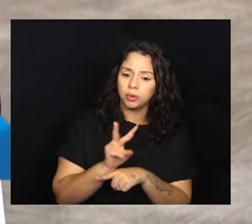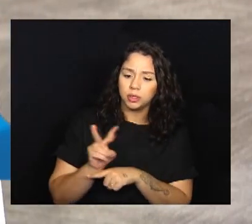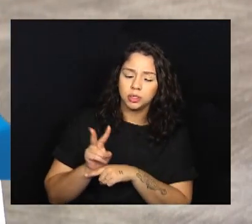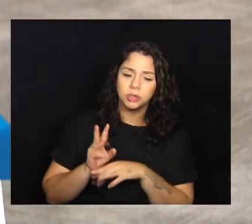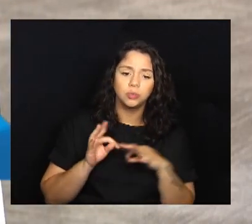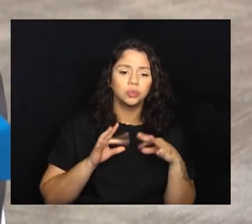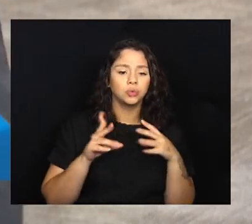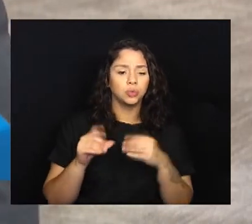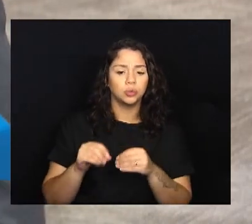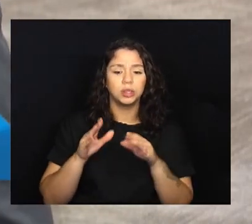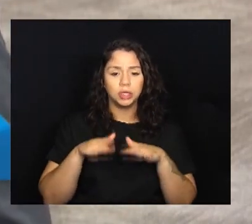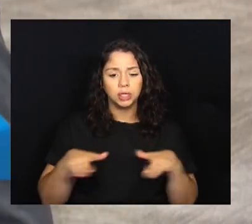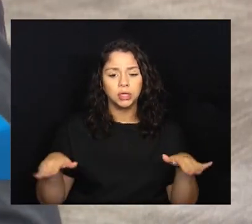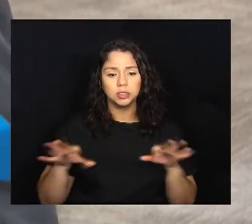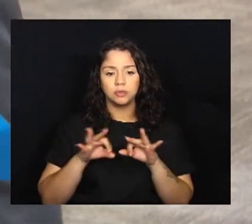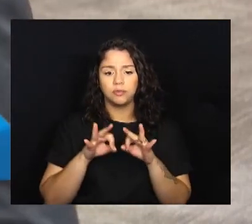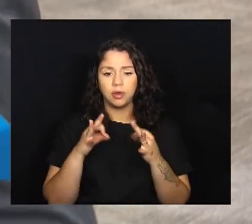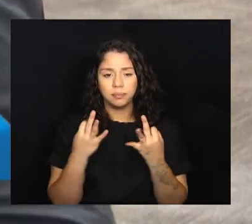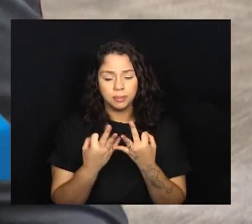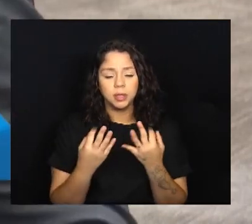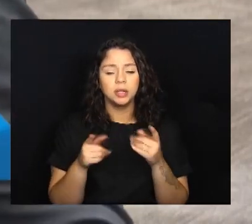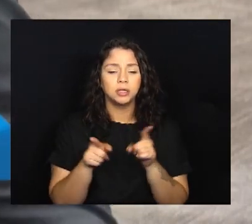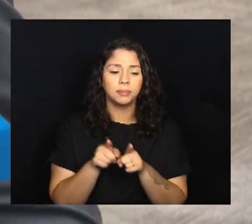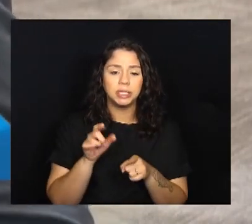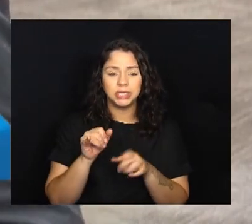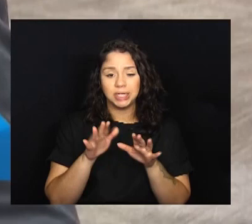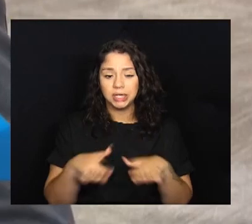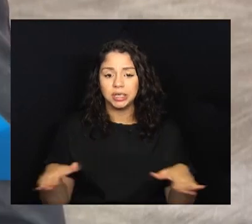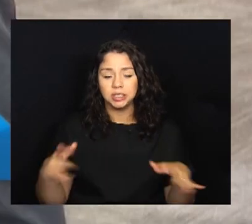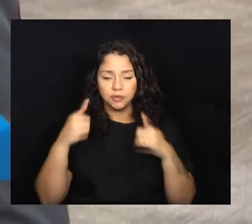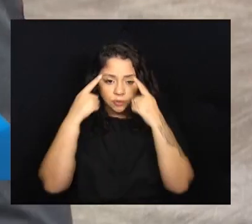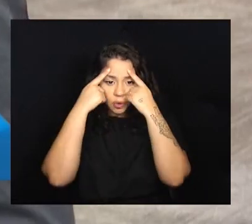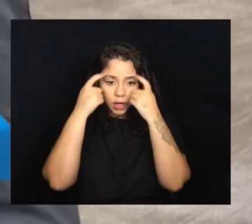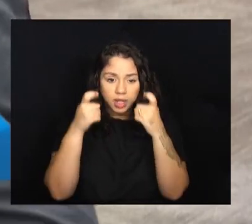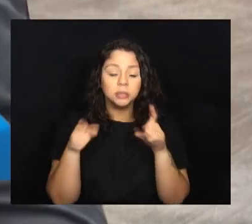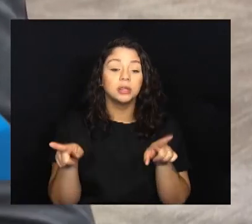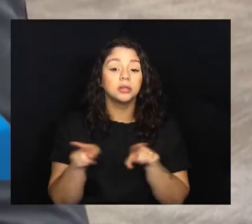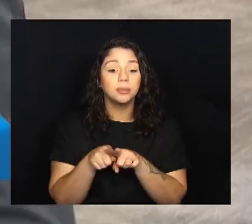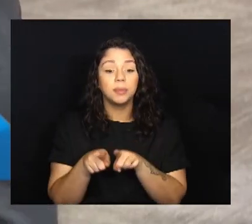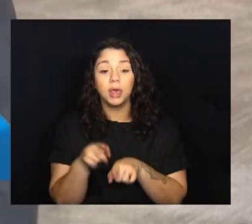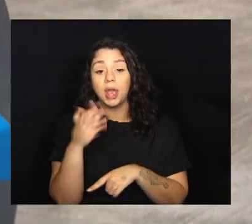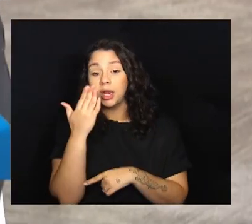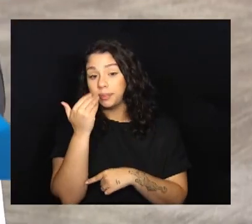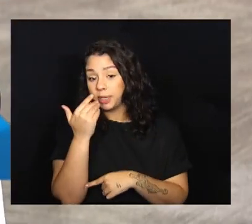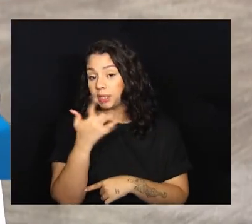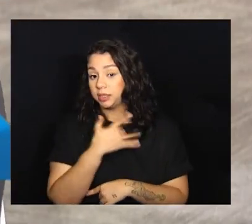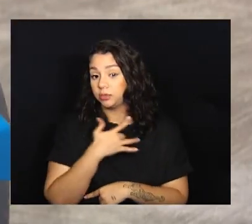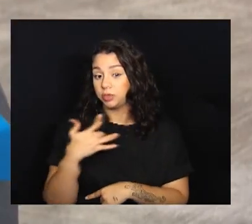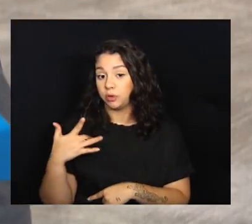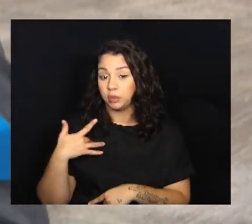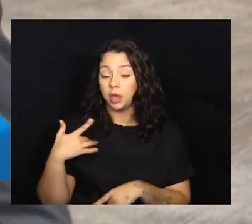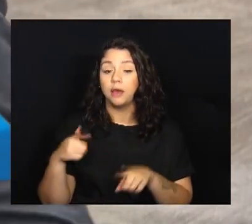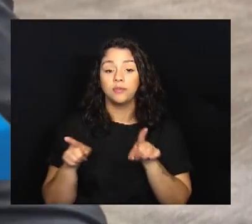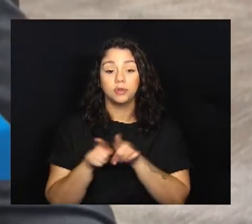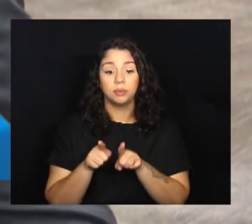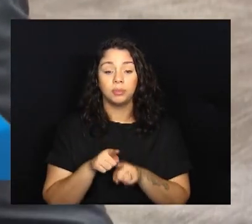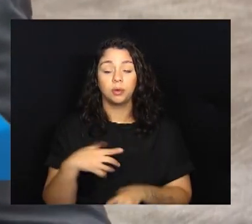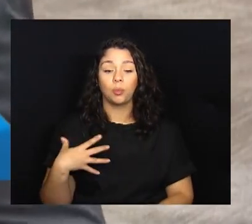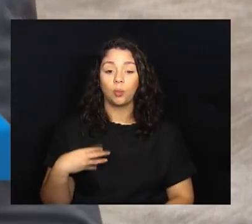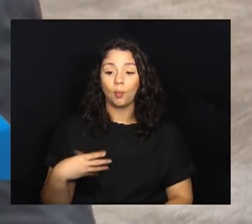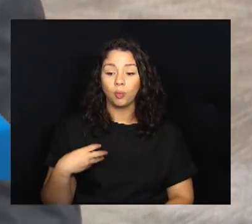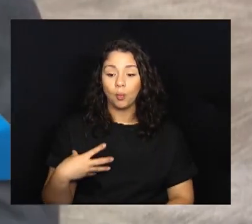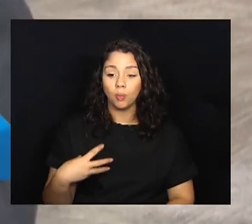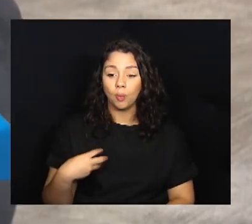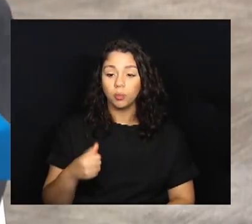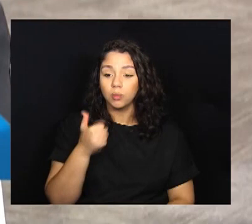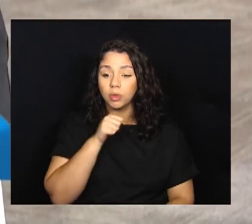integral às famílias e crianças em situação de violência, alimentação saudável, aleitamento materno, a